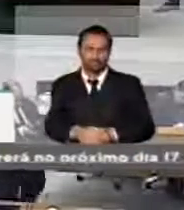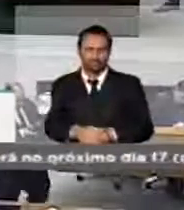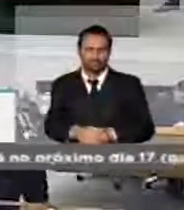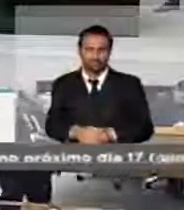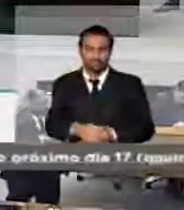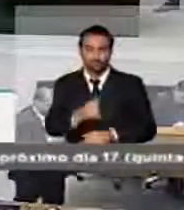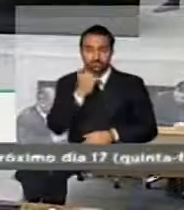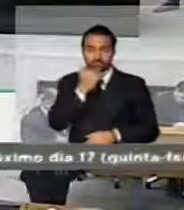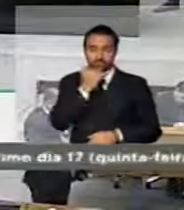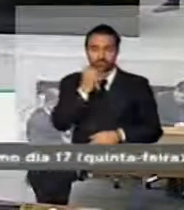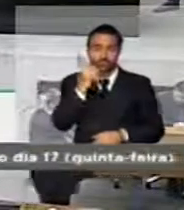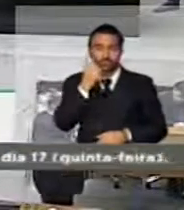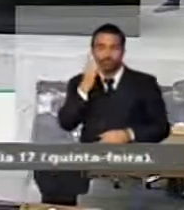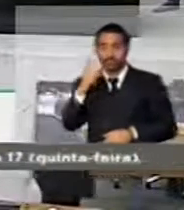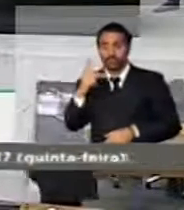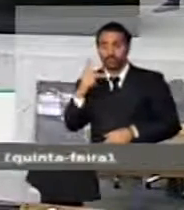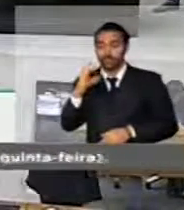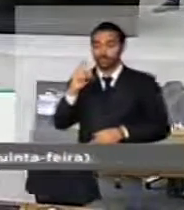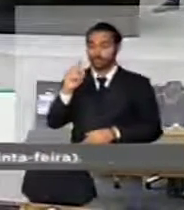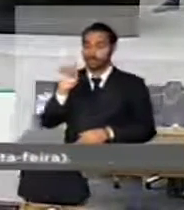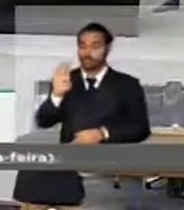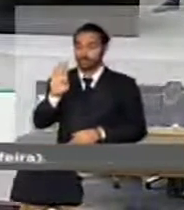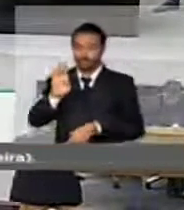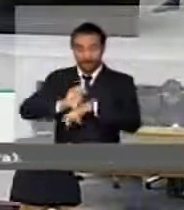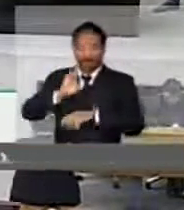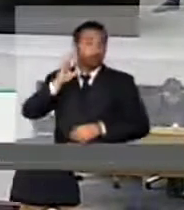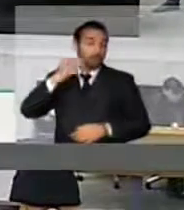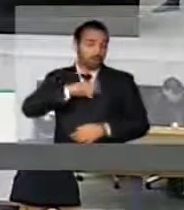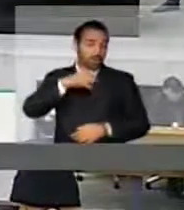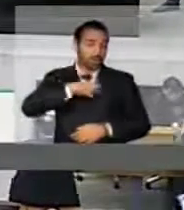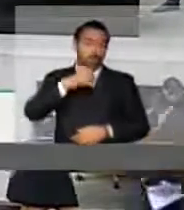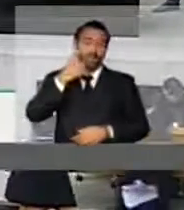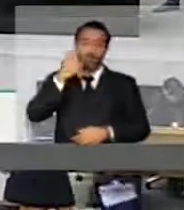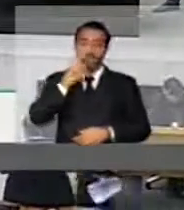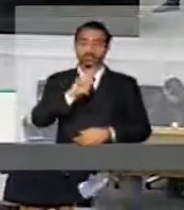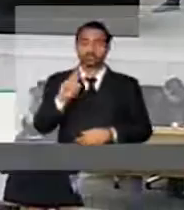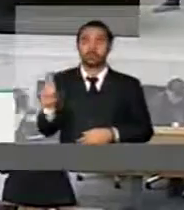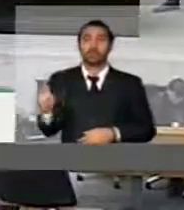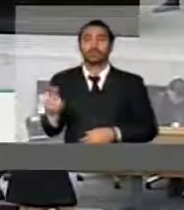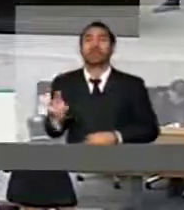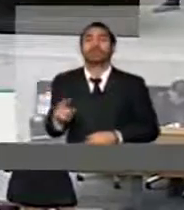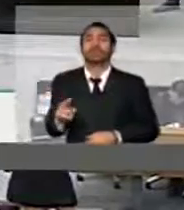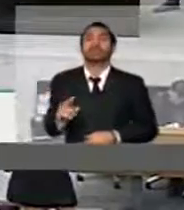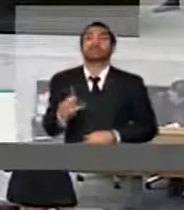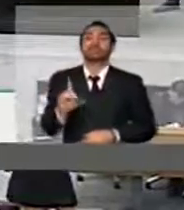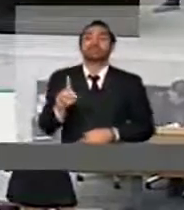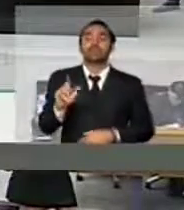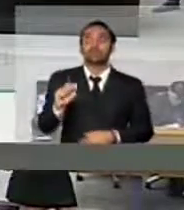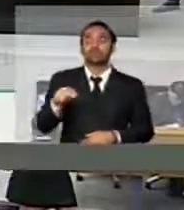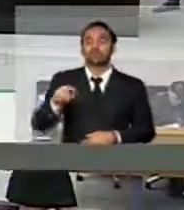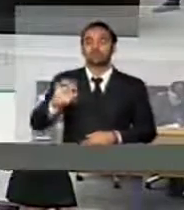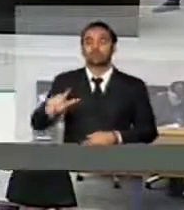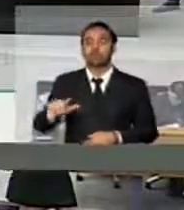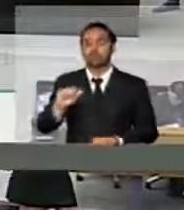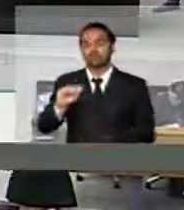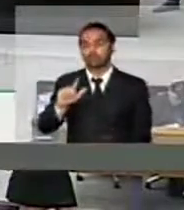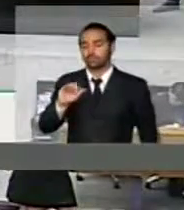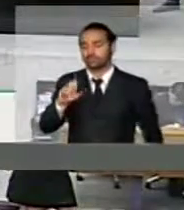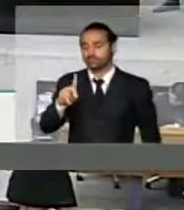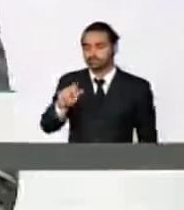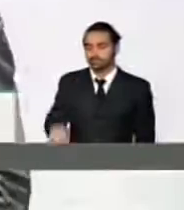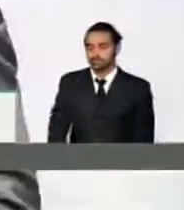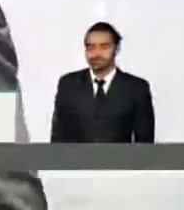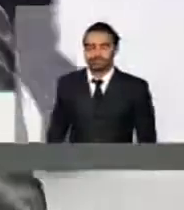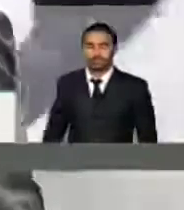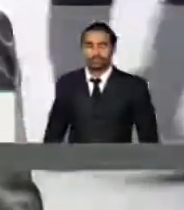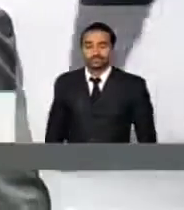Nobre deputado, pelo PC do B da Bahia, deputado, nobre deputado Daniel Almeida, um minuto. Senhor